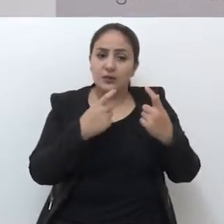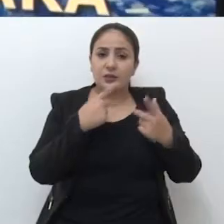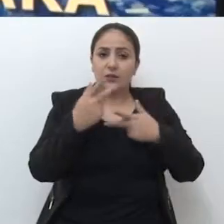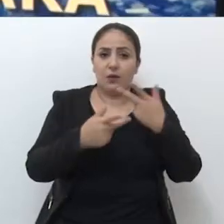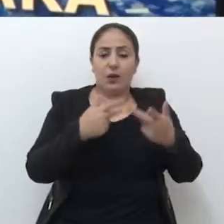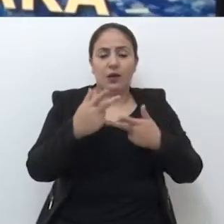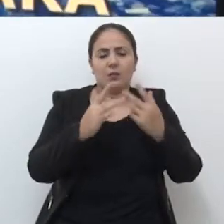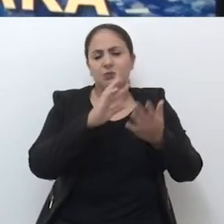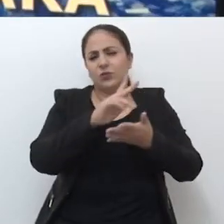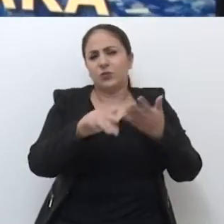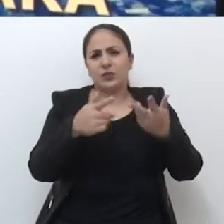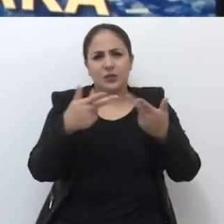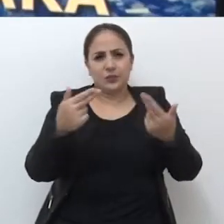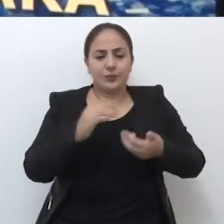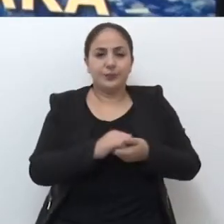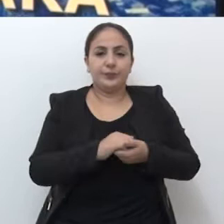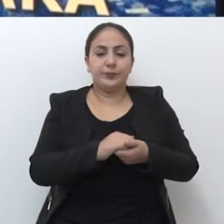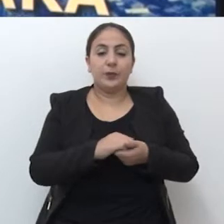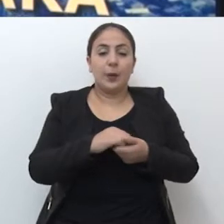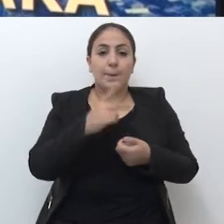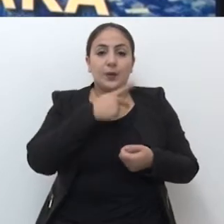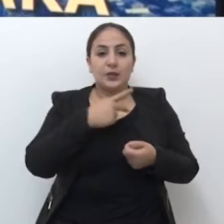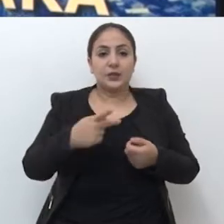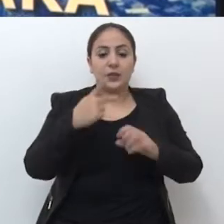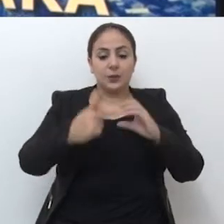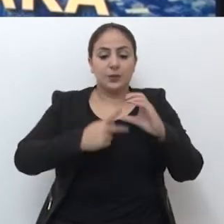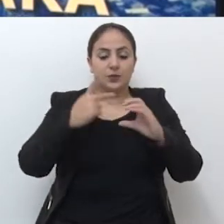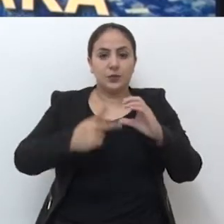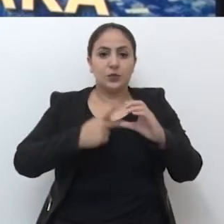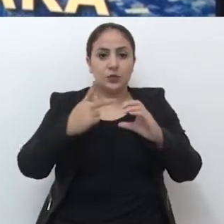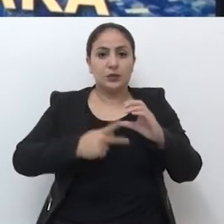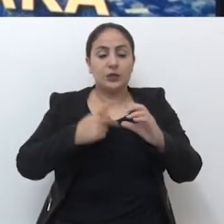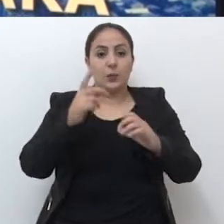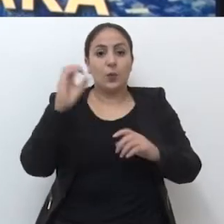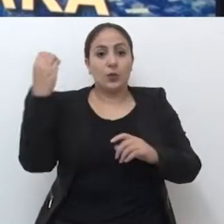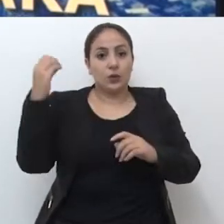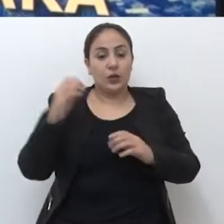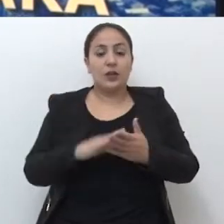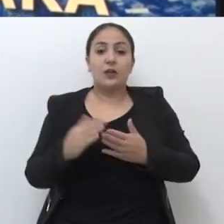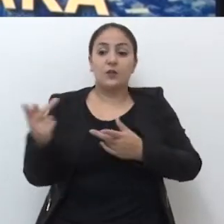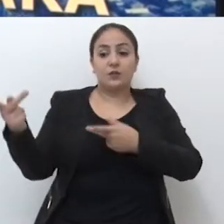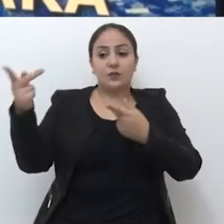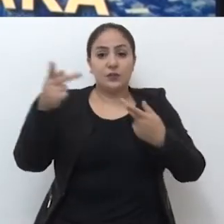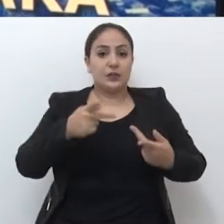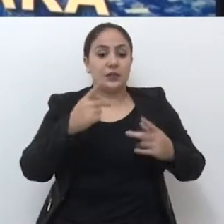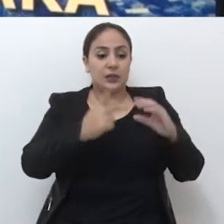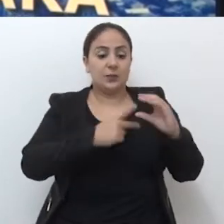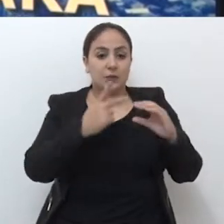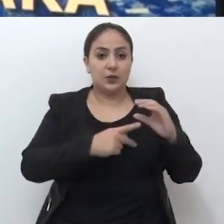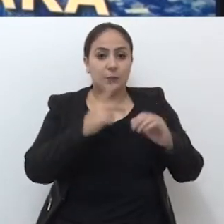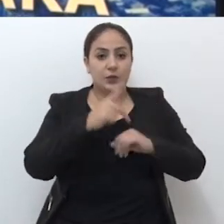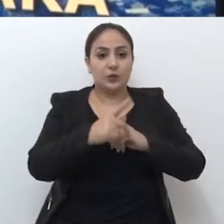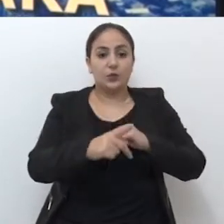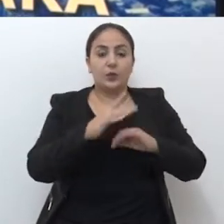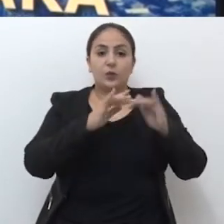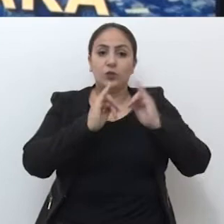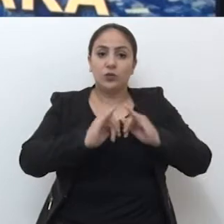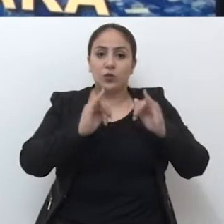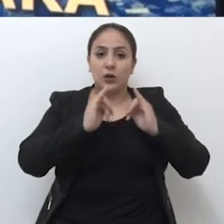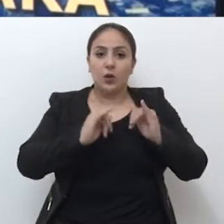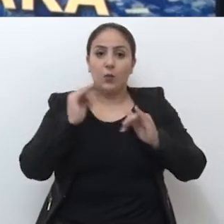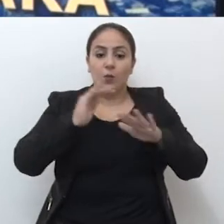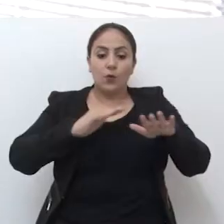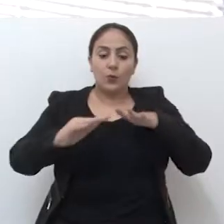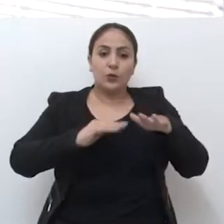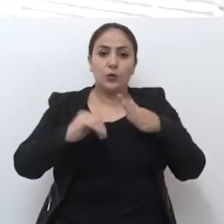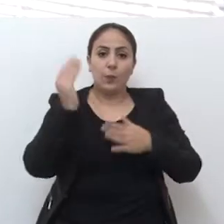aí. Presidente da Câmara de Porto Alegre visita Legislativo de Passo Fundo para divulgar o movimento Brasil